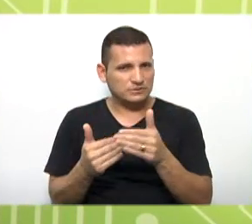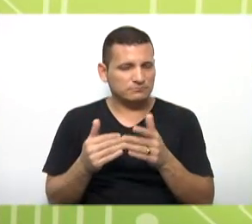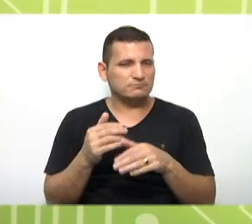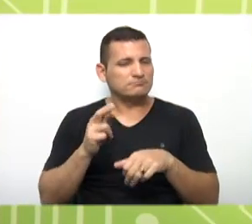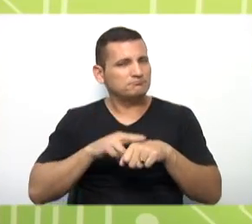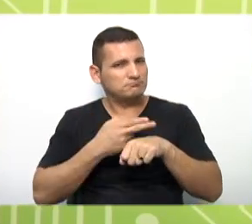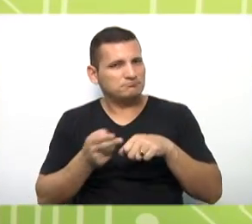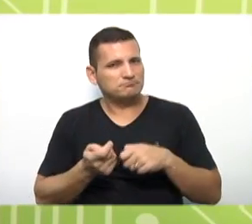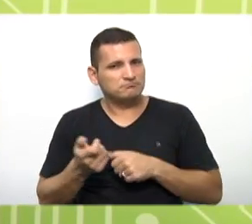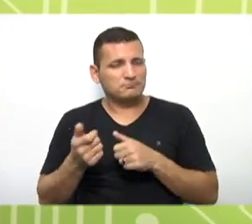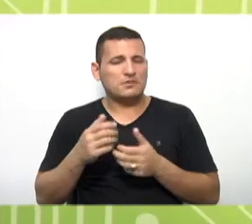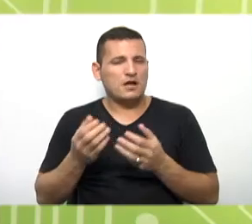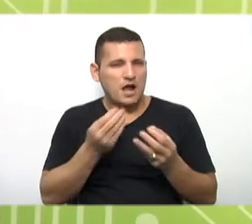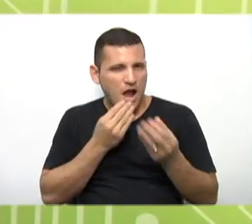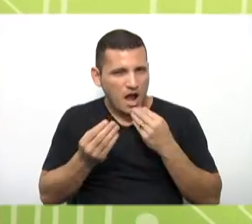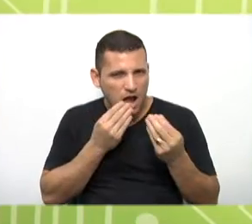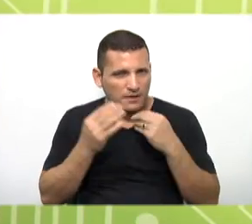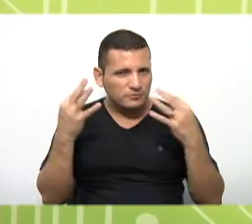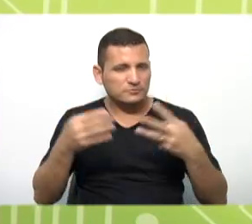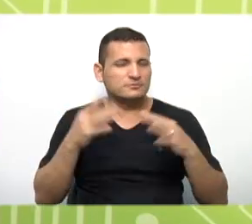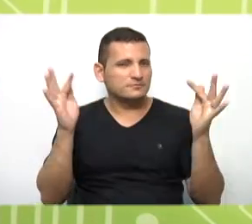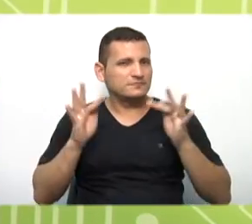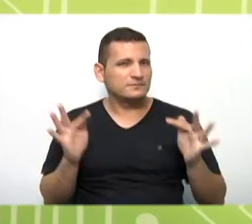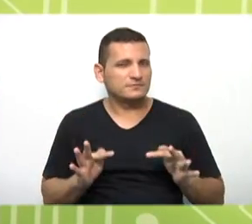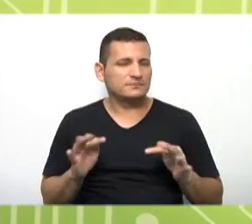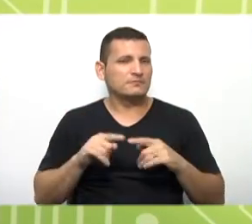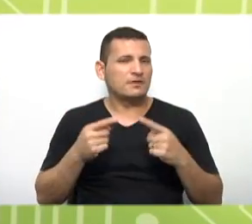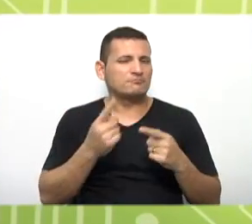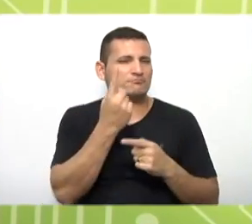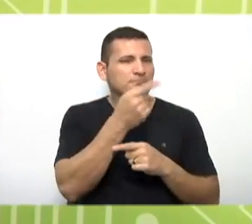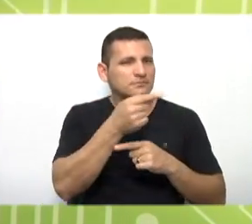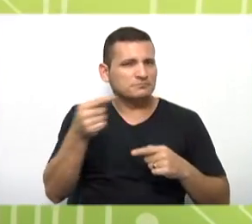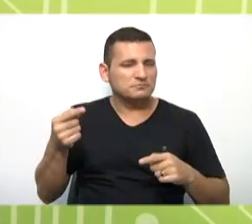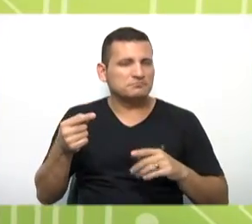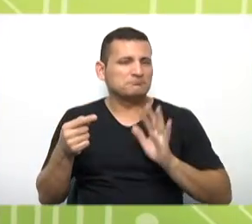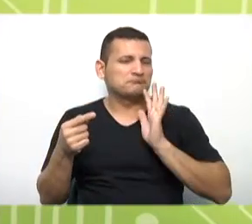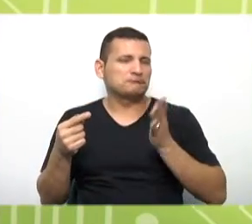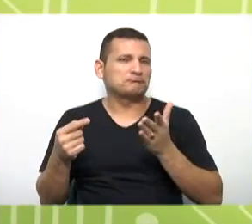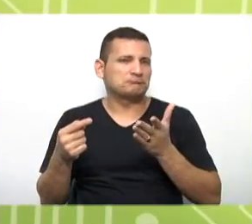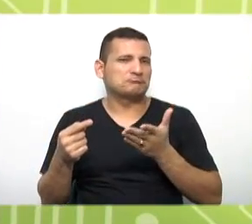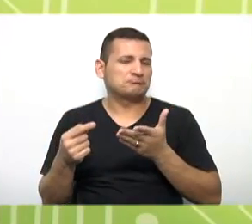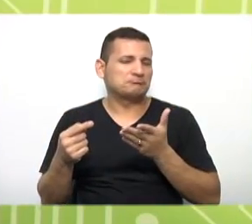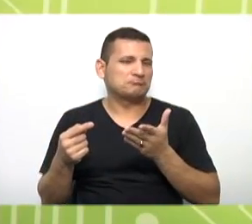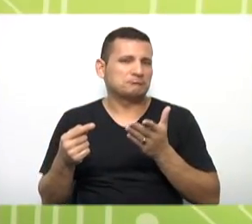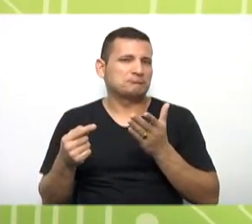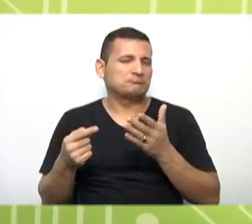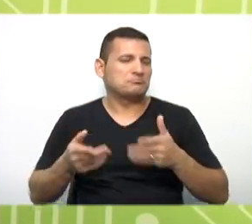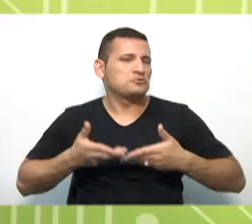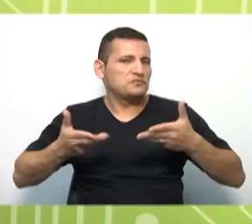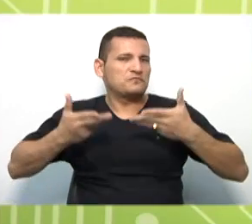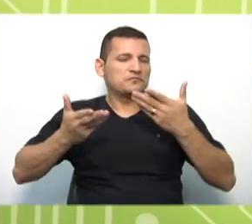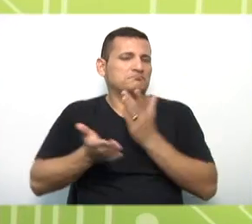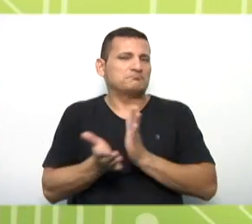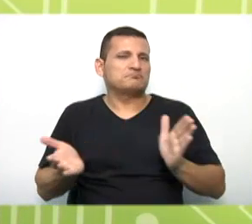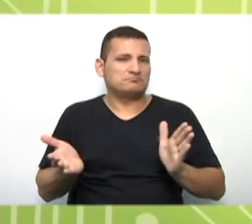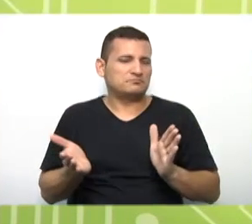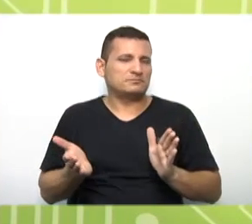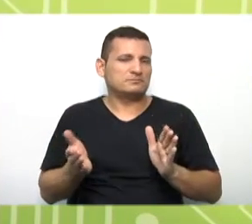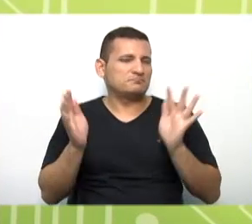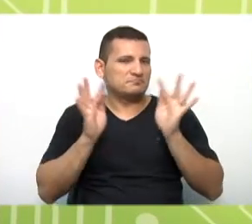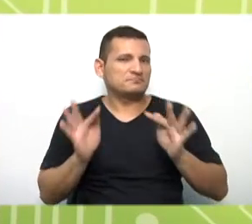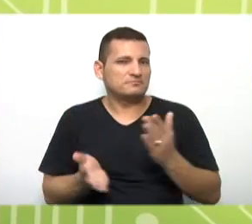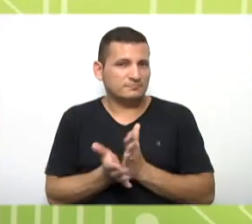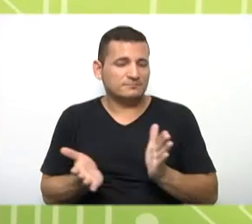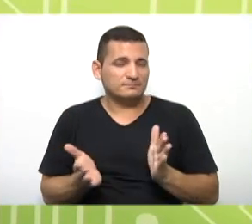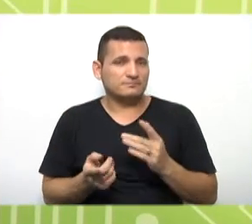come todos, ficou feliz lá, mas daqui uma semana a gente essa recompensa não motivou mais nada. Porque aí,